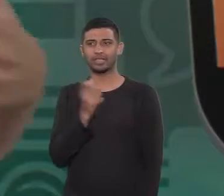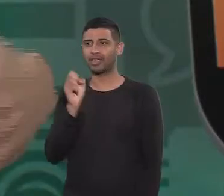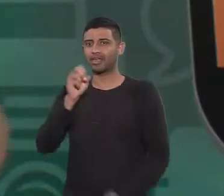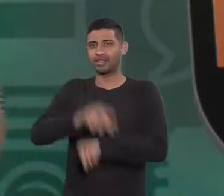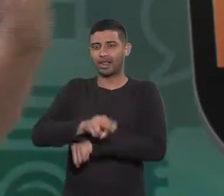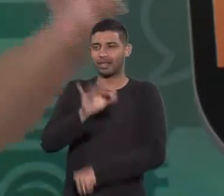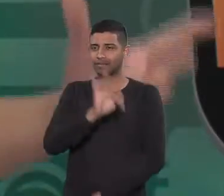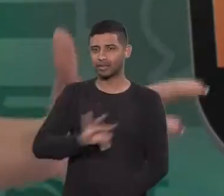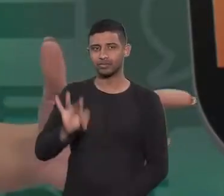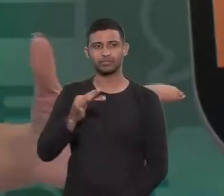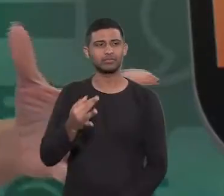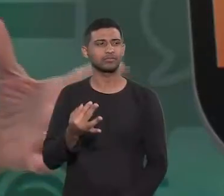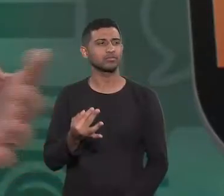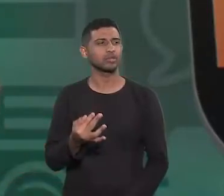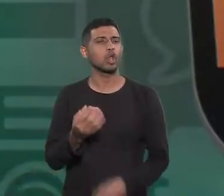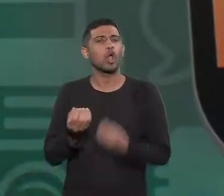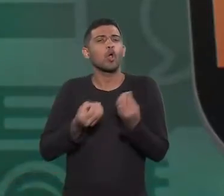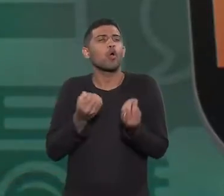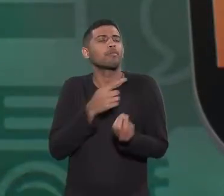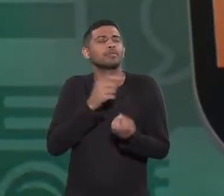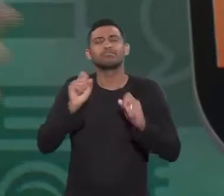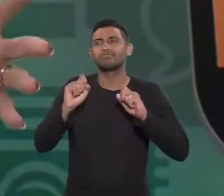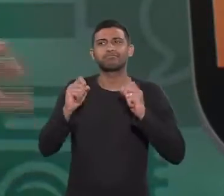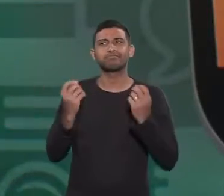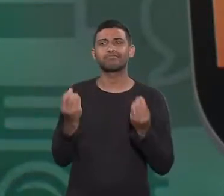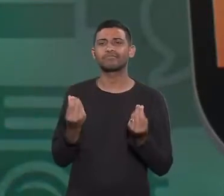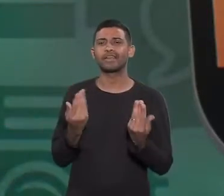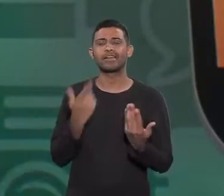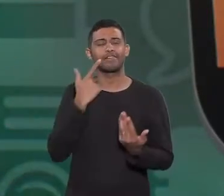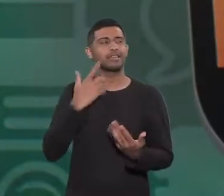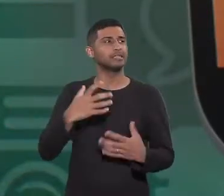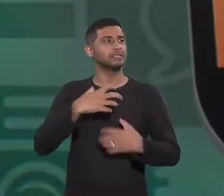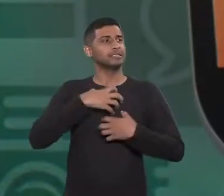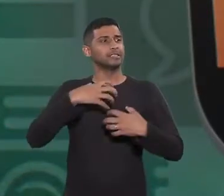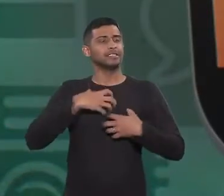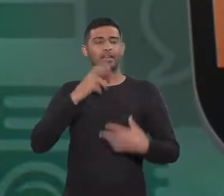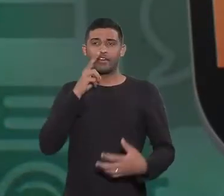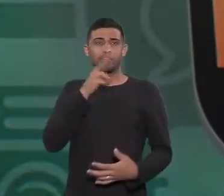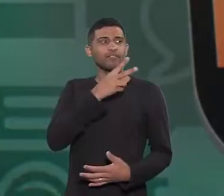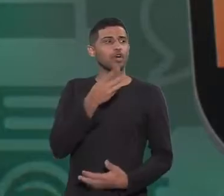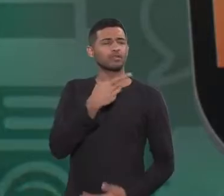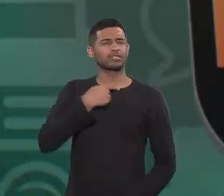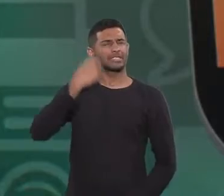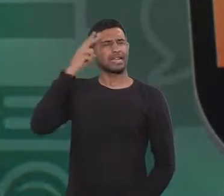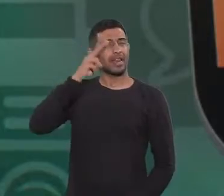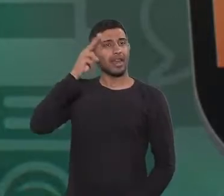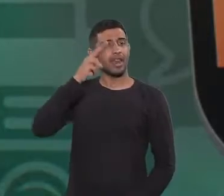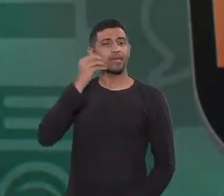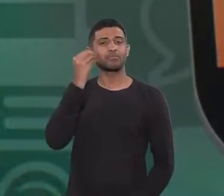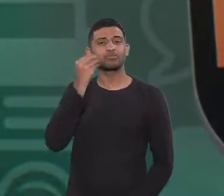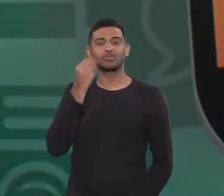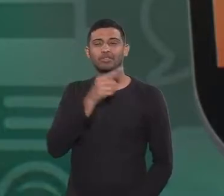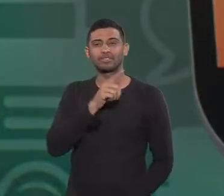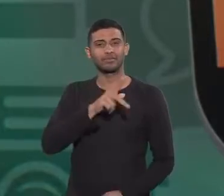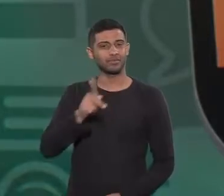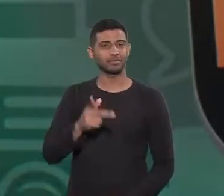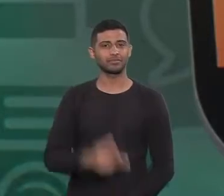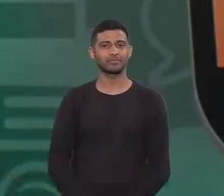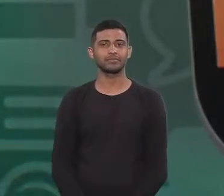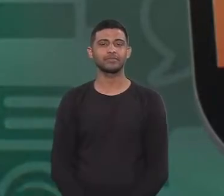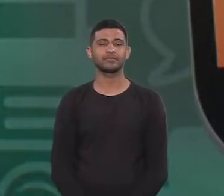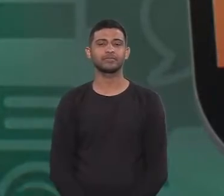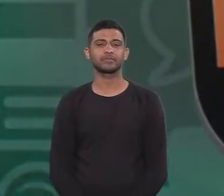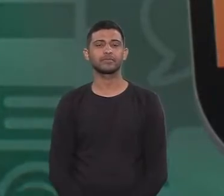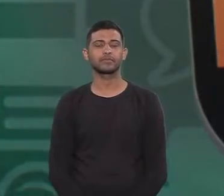num lugar que eles nem imaginavam. O que você destacaria? Assim, que foi que mais marcou assim, a sua